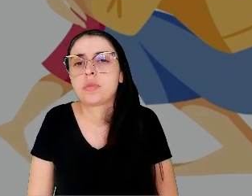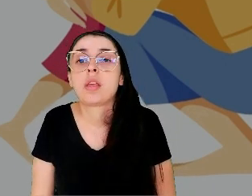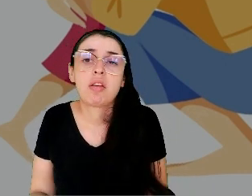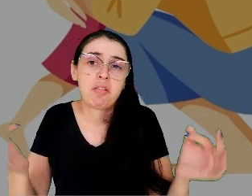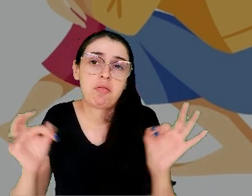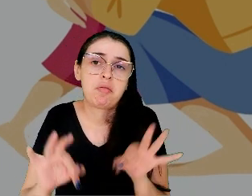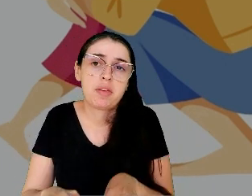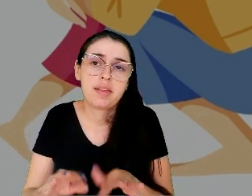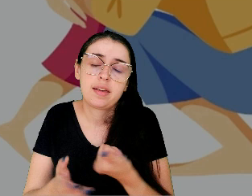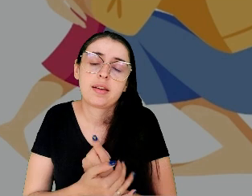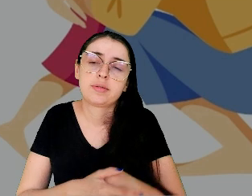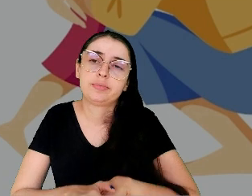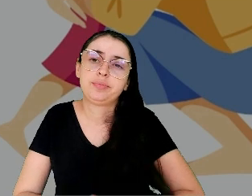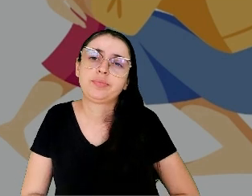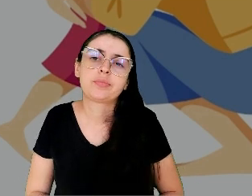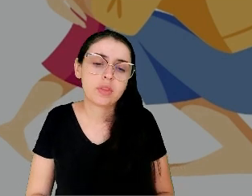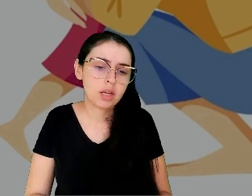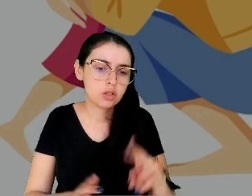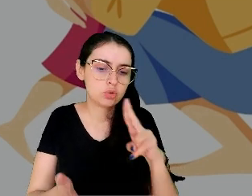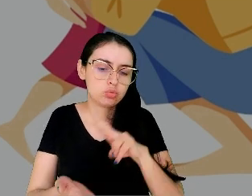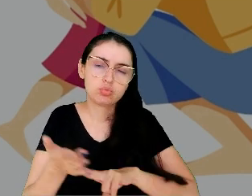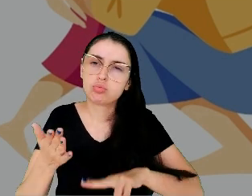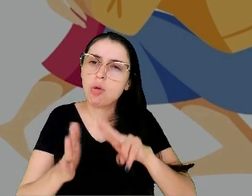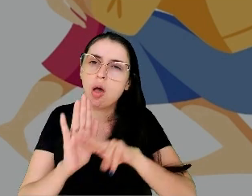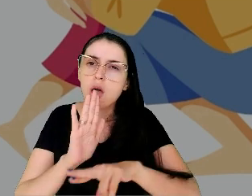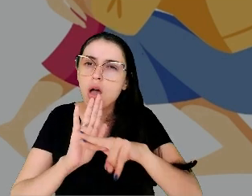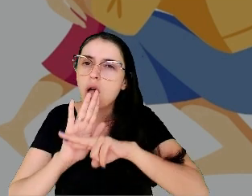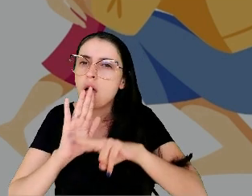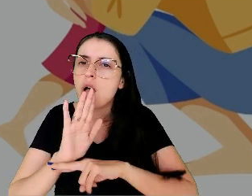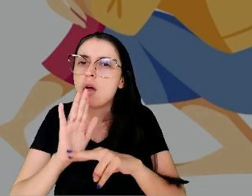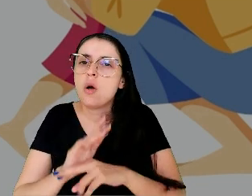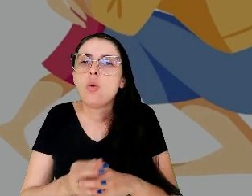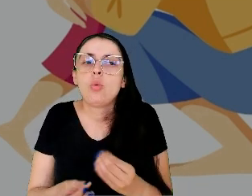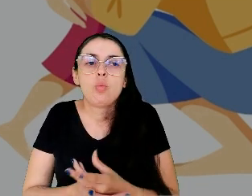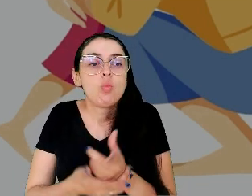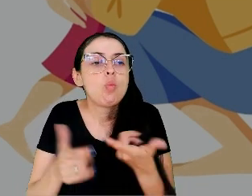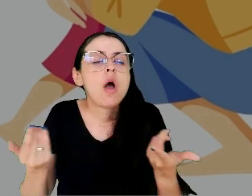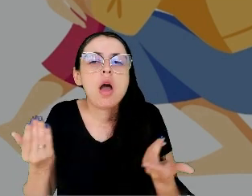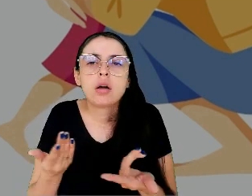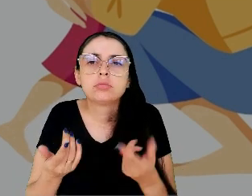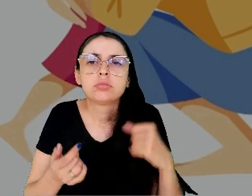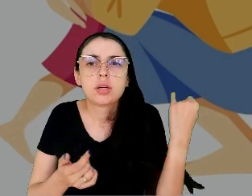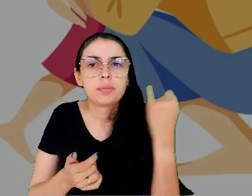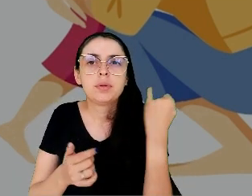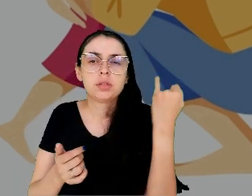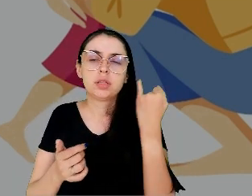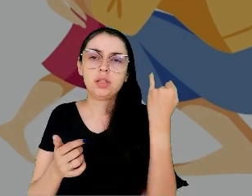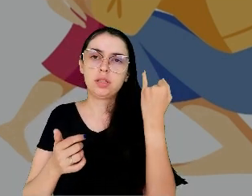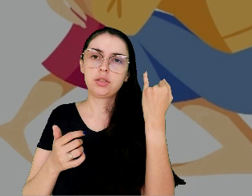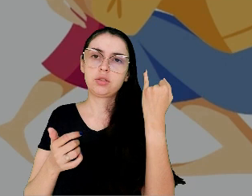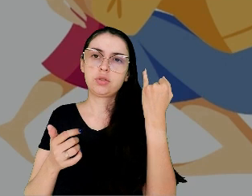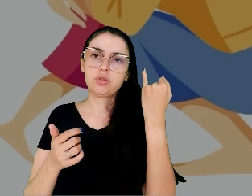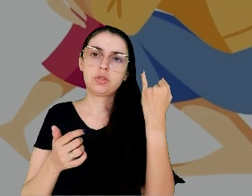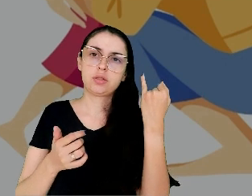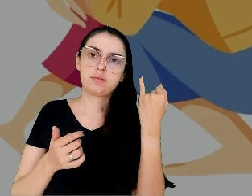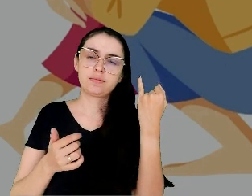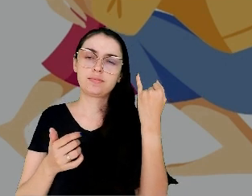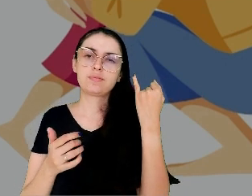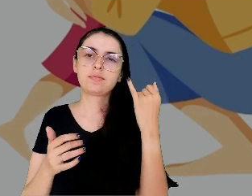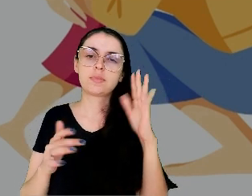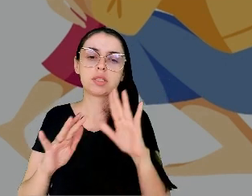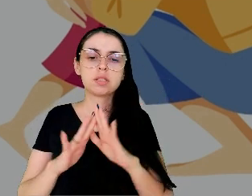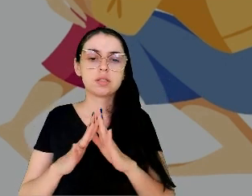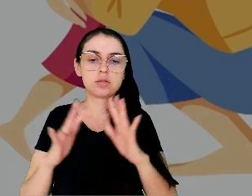esses normativos acabam indicando o quanto é importante essa